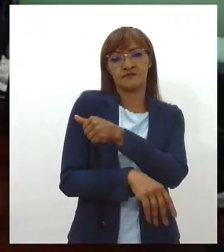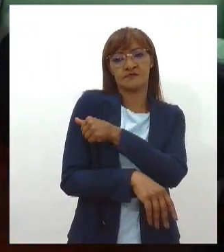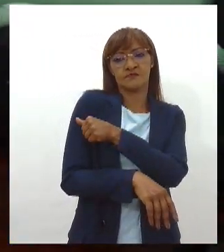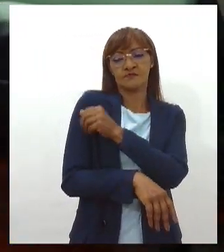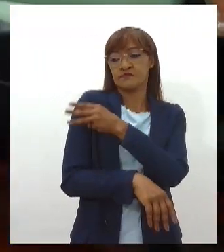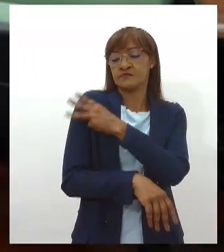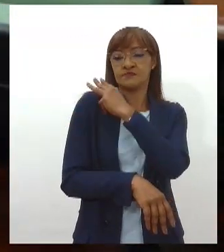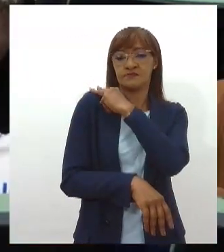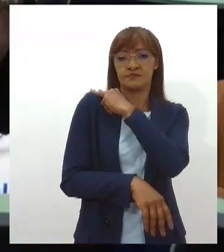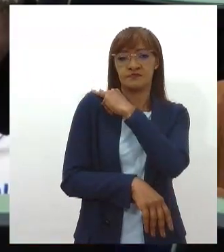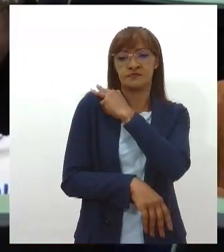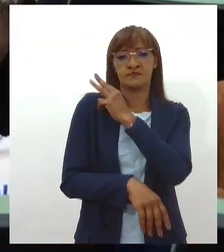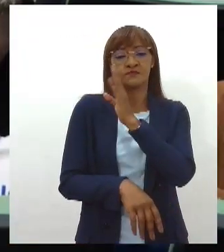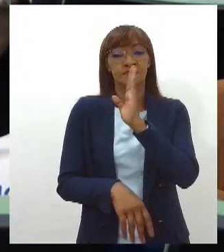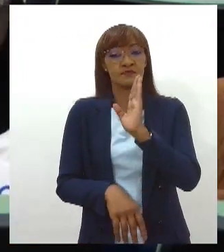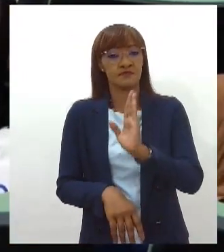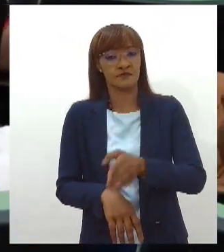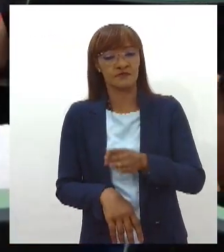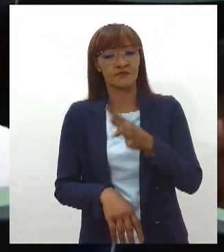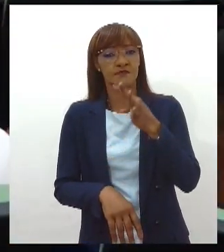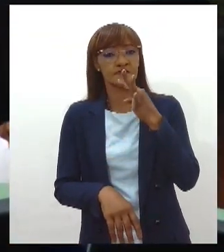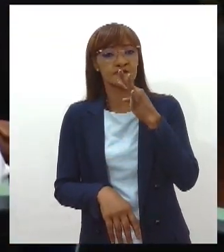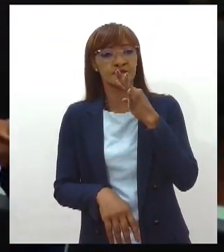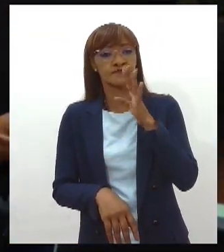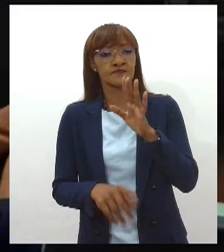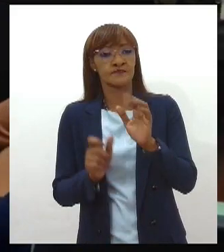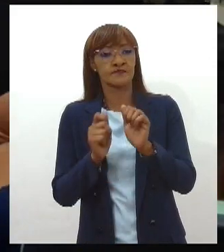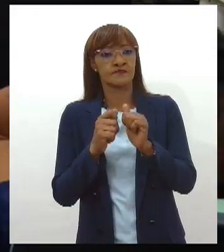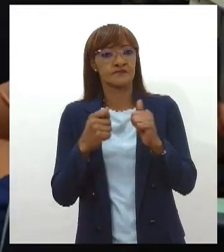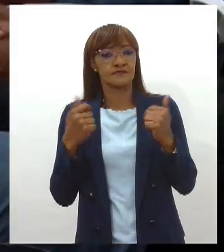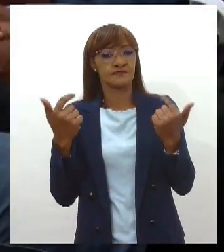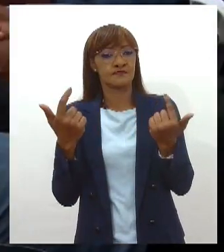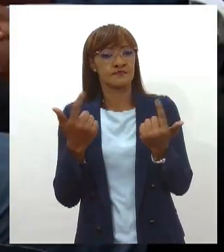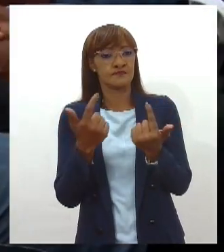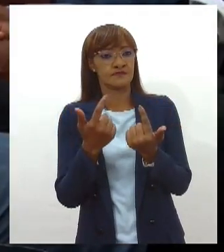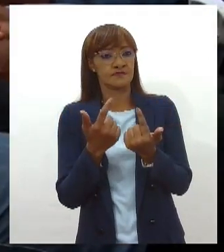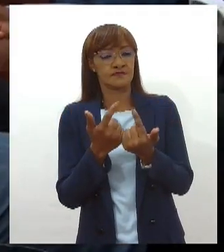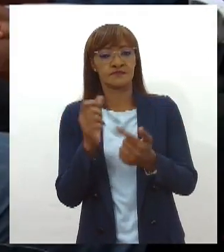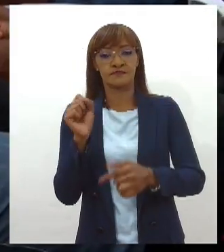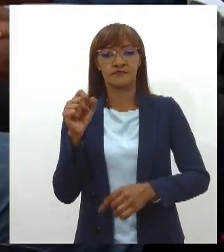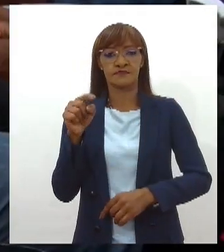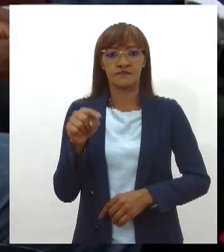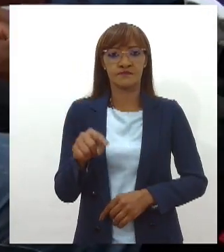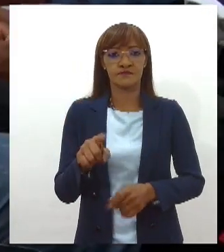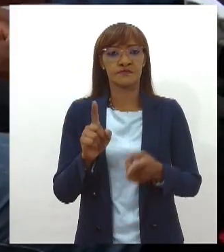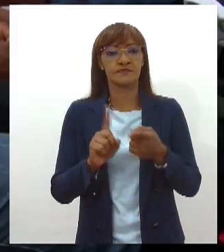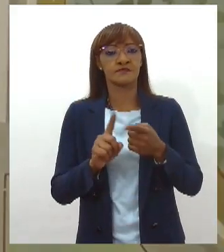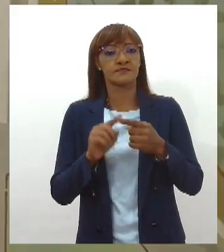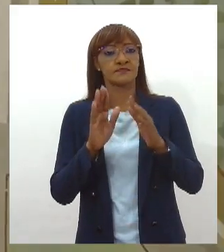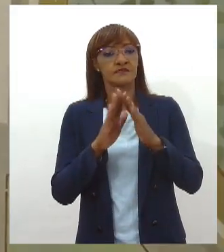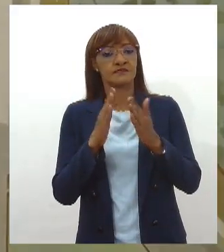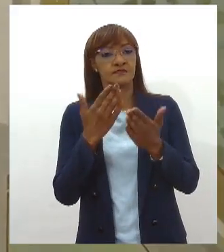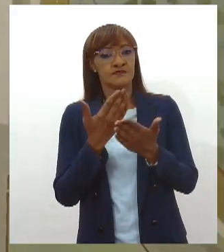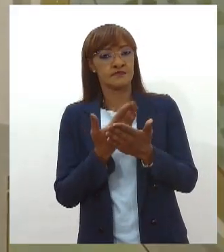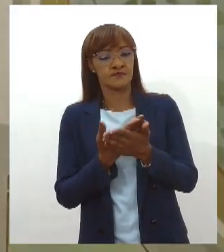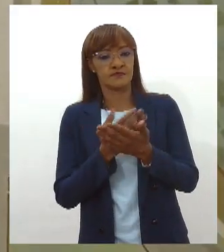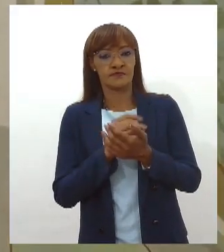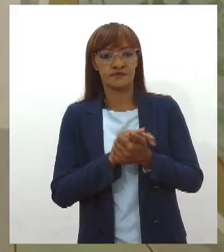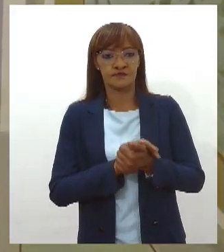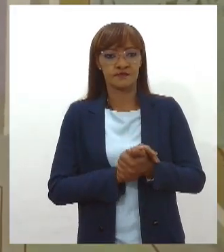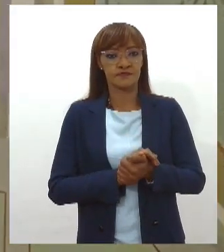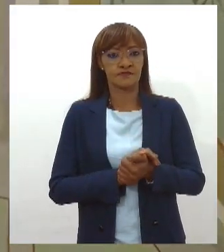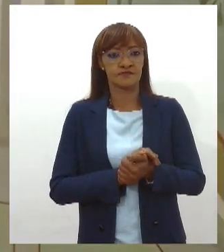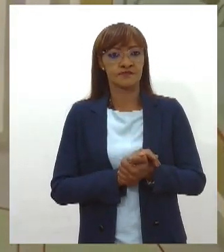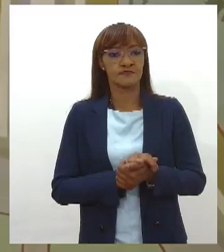ensino médio conheceram a Assembleia Legislativa de Sergipe e a Escola do Legislativo. Os alunos